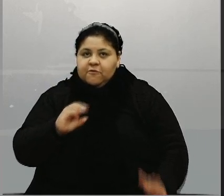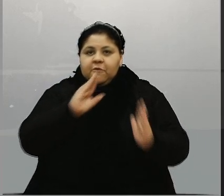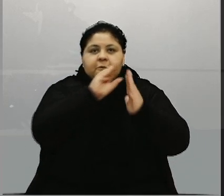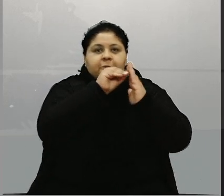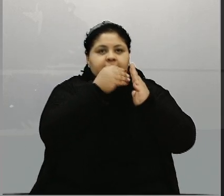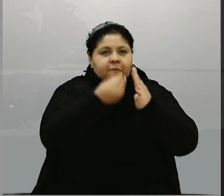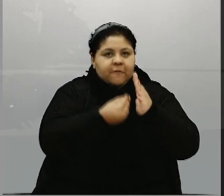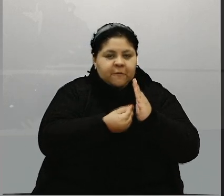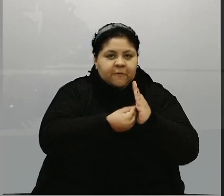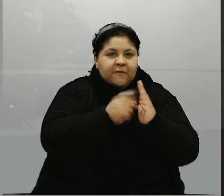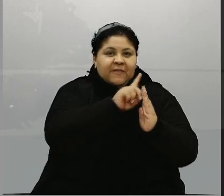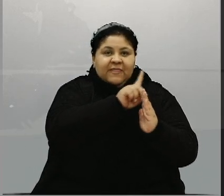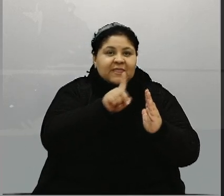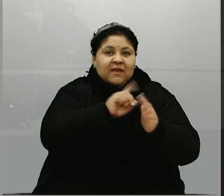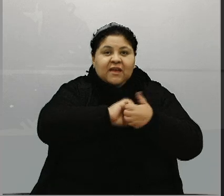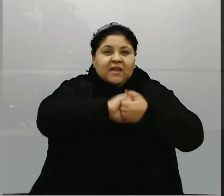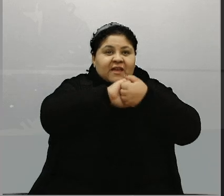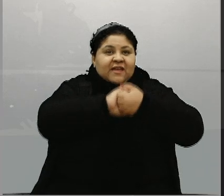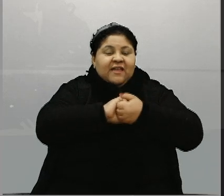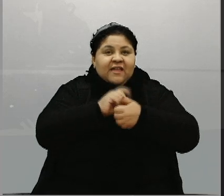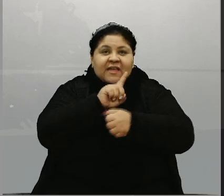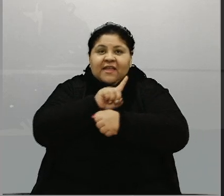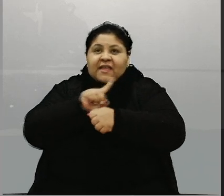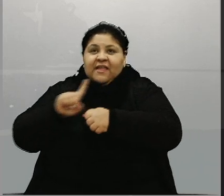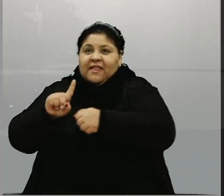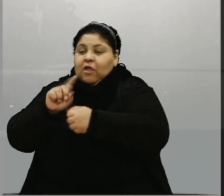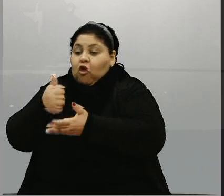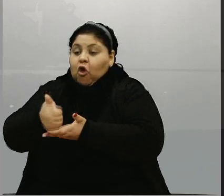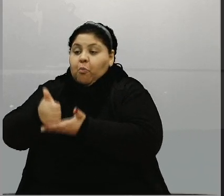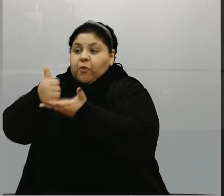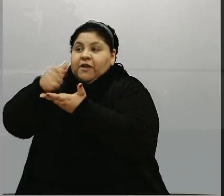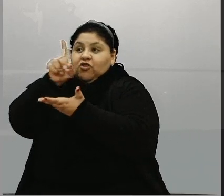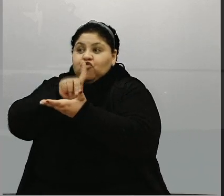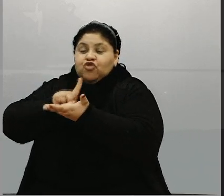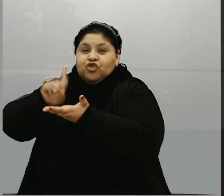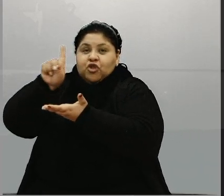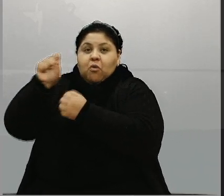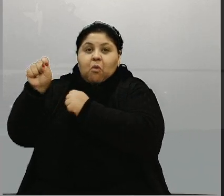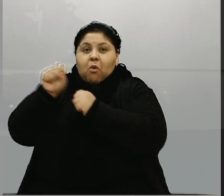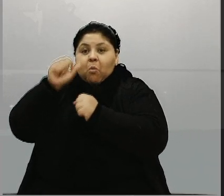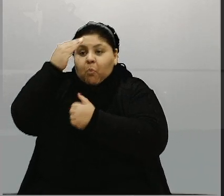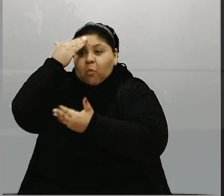nossos parceiros, eles são os agentes de Deus para que nós possamos cumprir